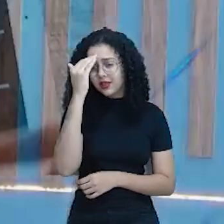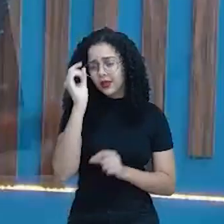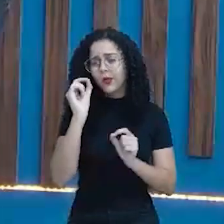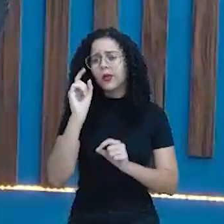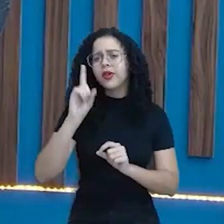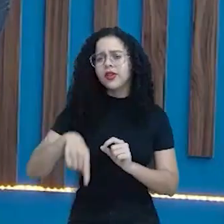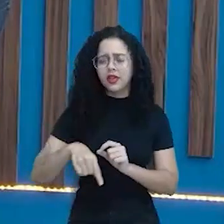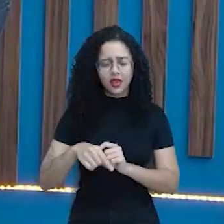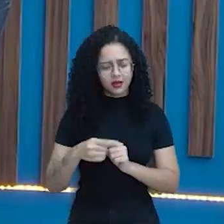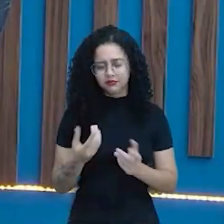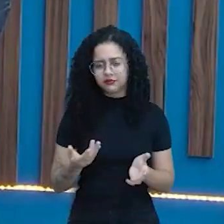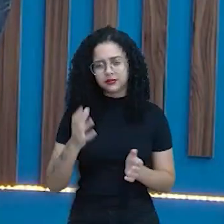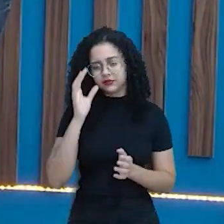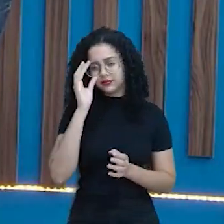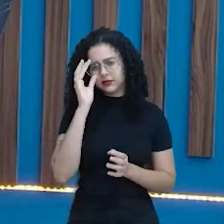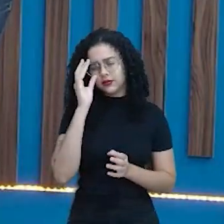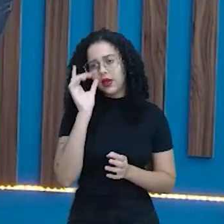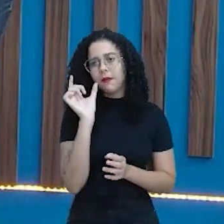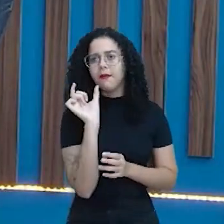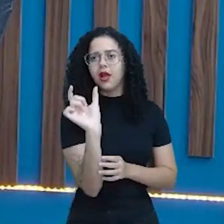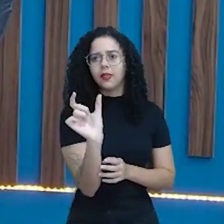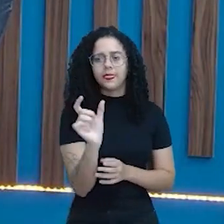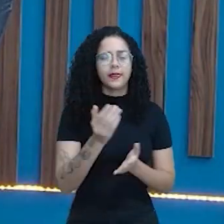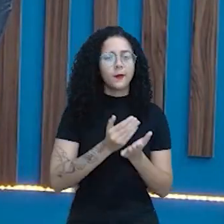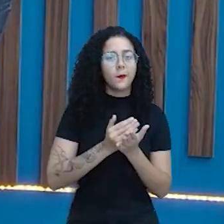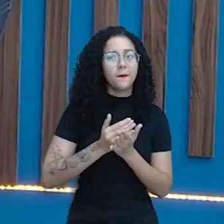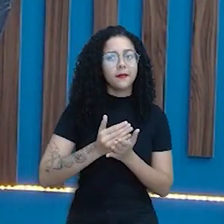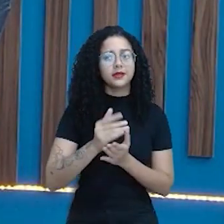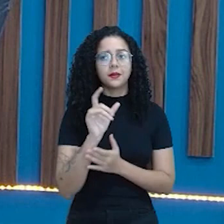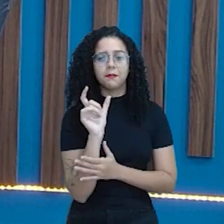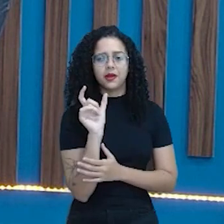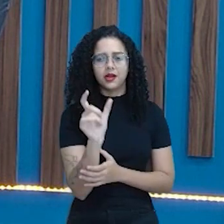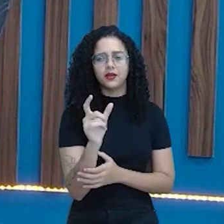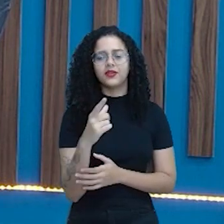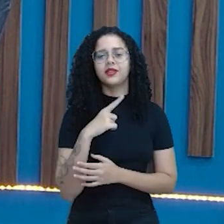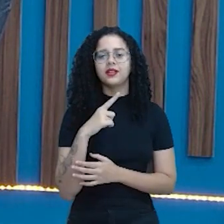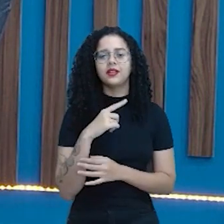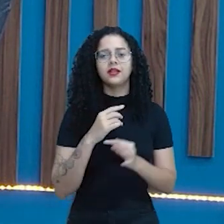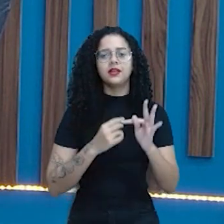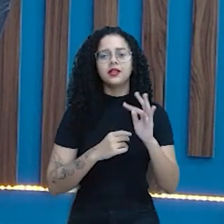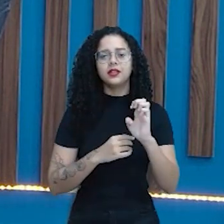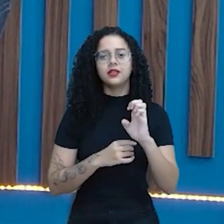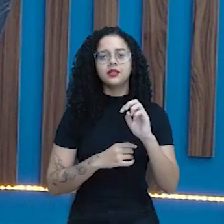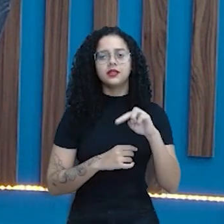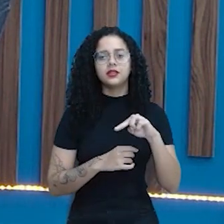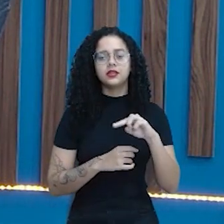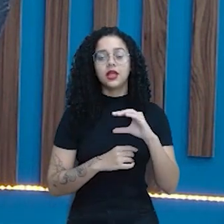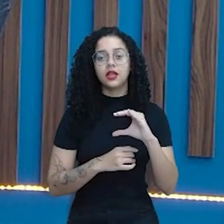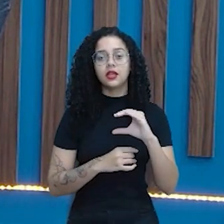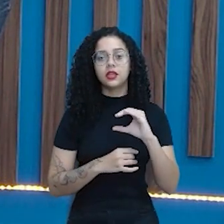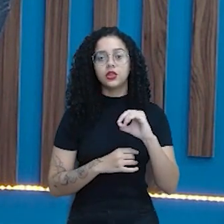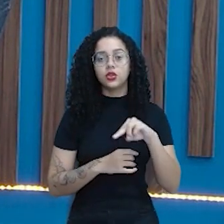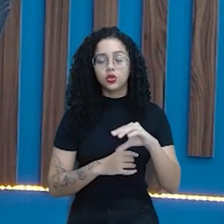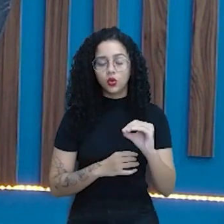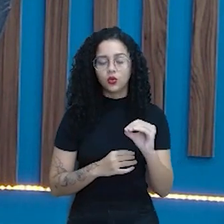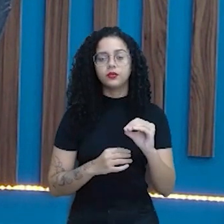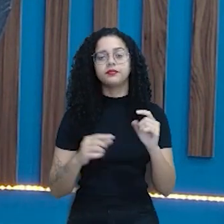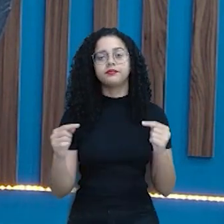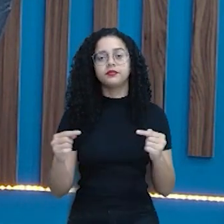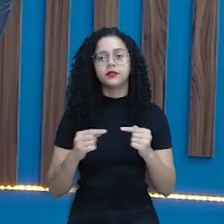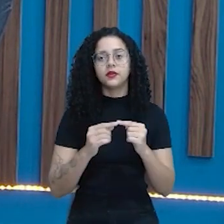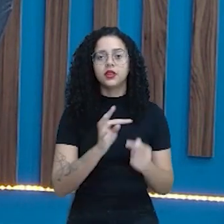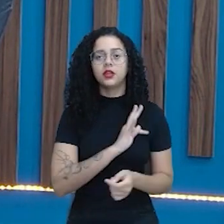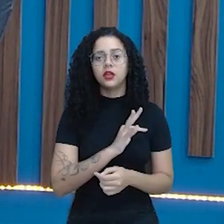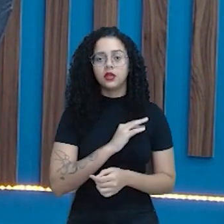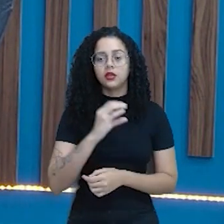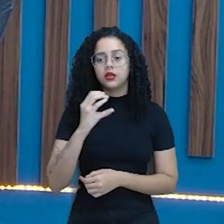é tecnocracia? A palavra, começando pela palavra, a gente tem tecno, né? Que vem de técnica, cracia.